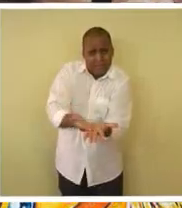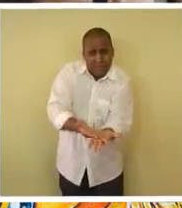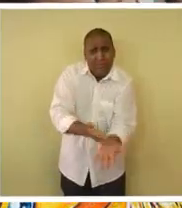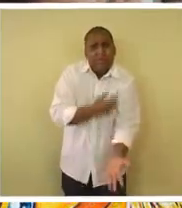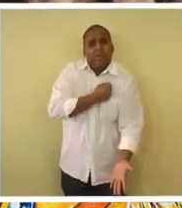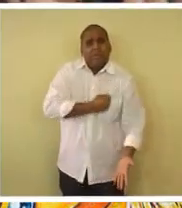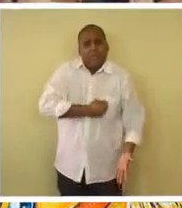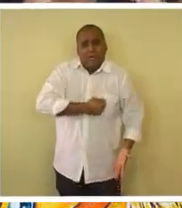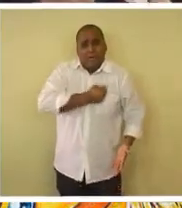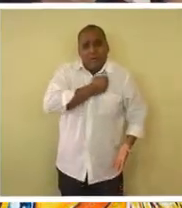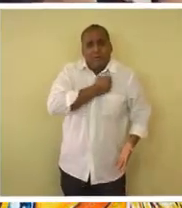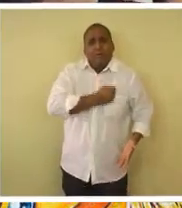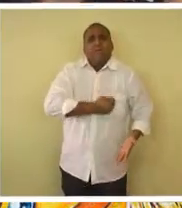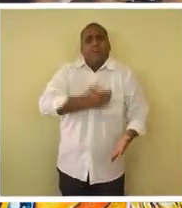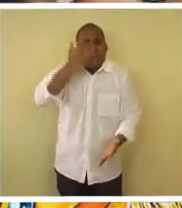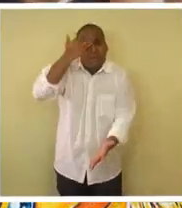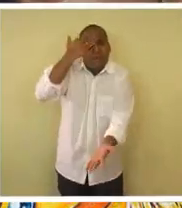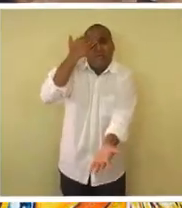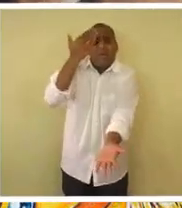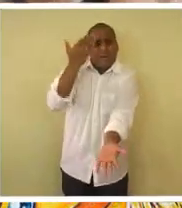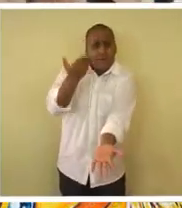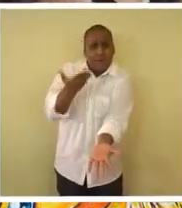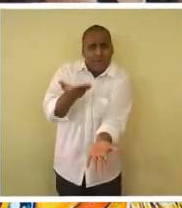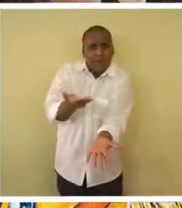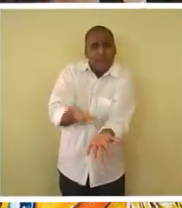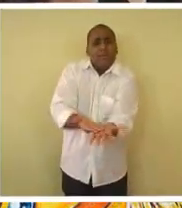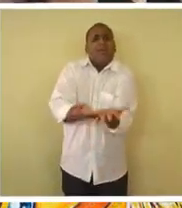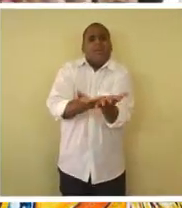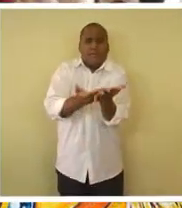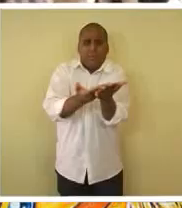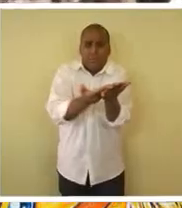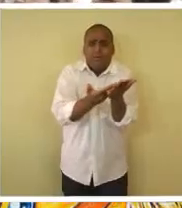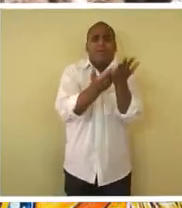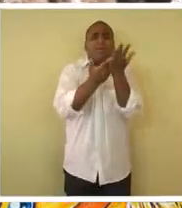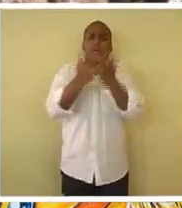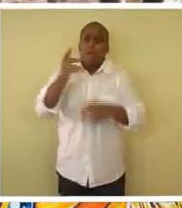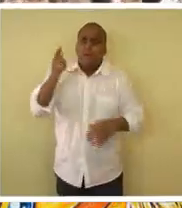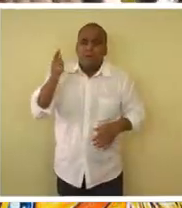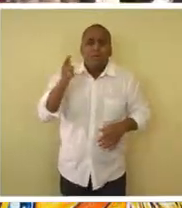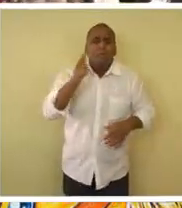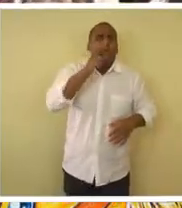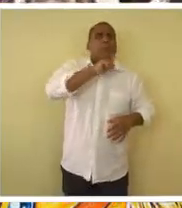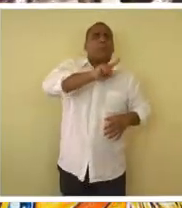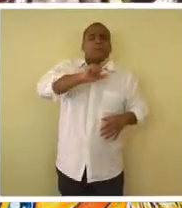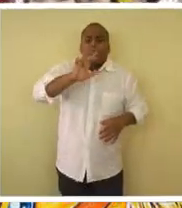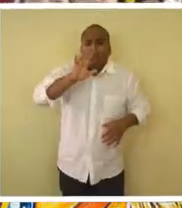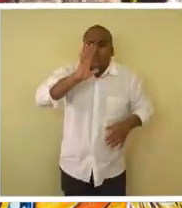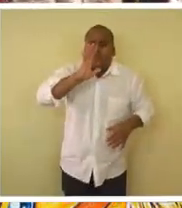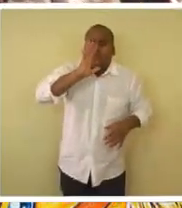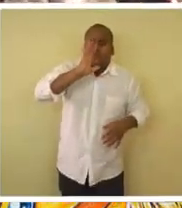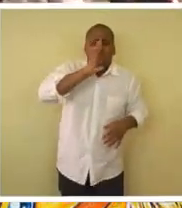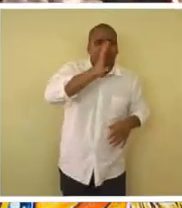Capaz Capaz Certamente de encantar